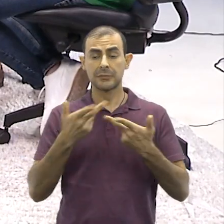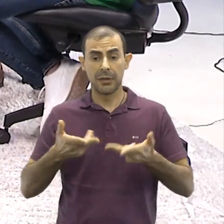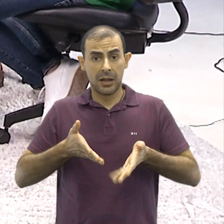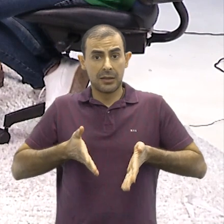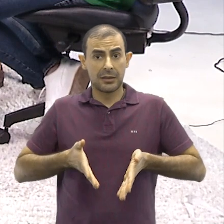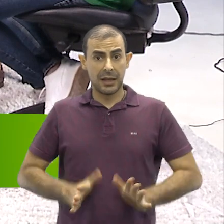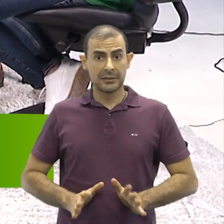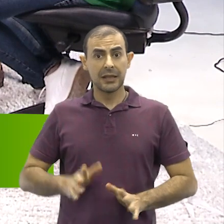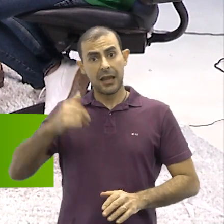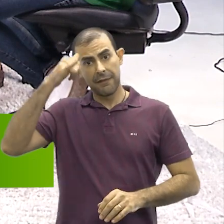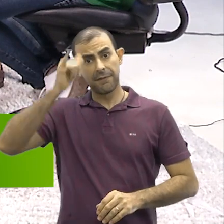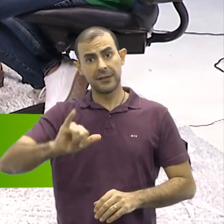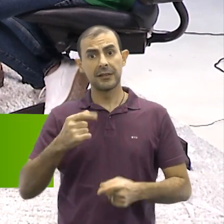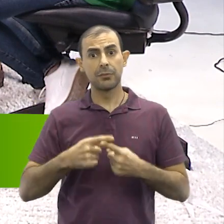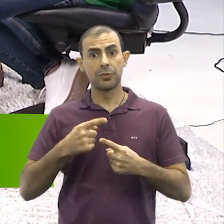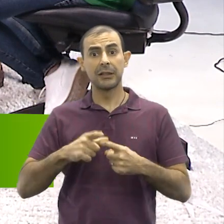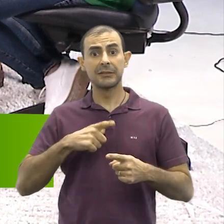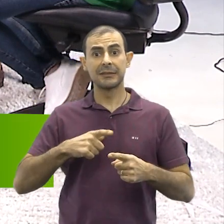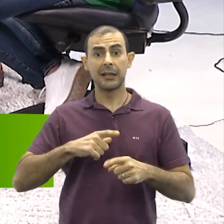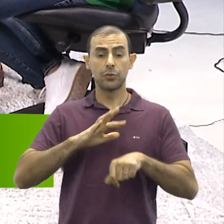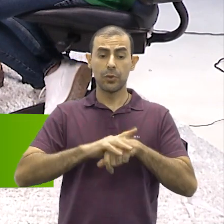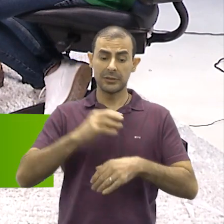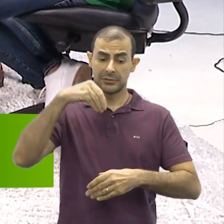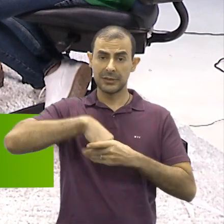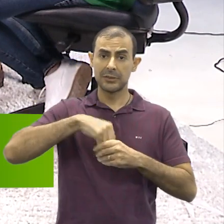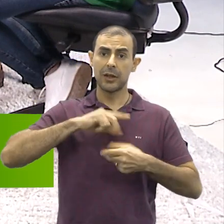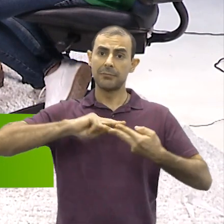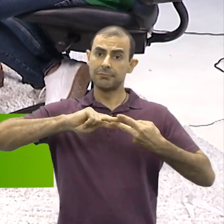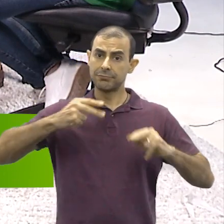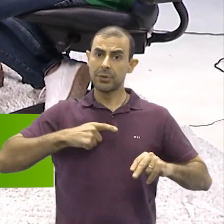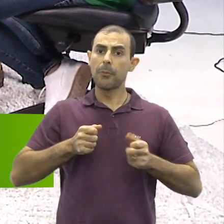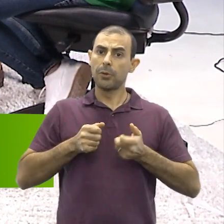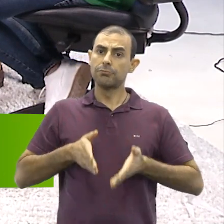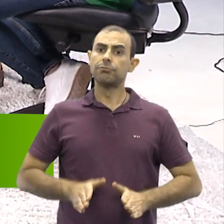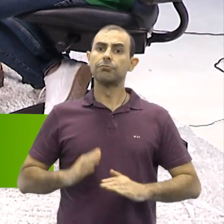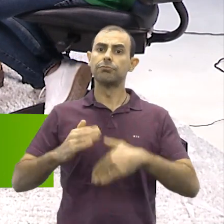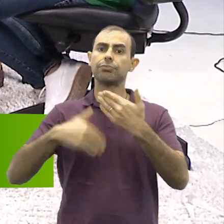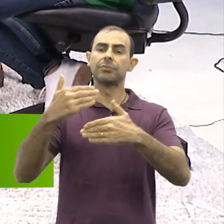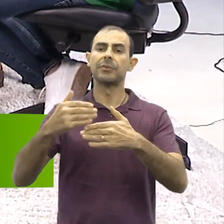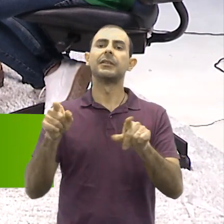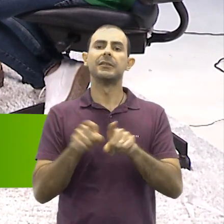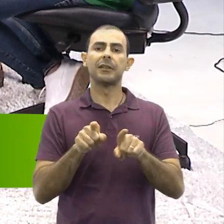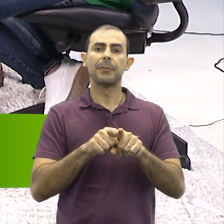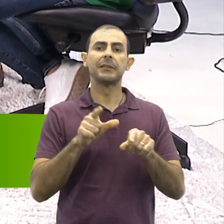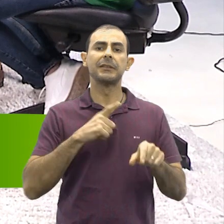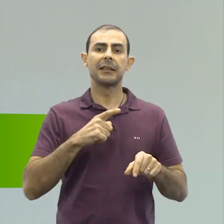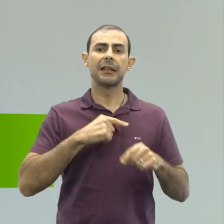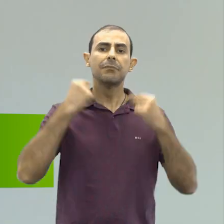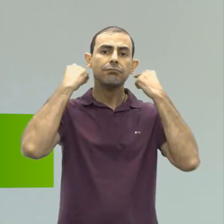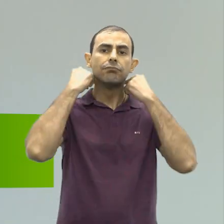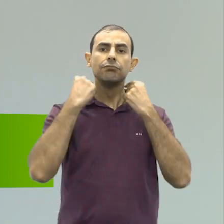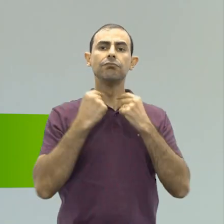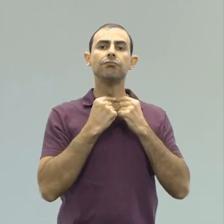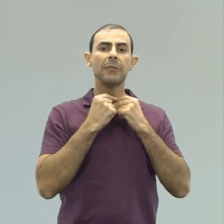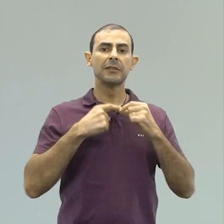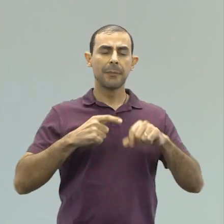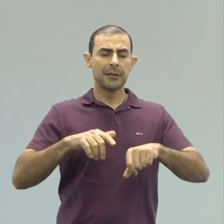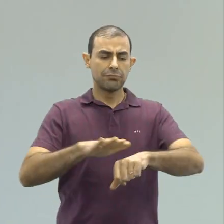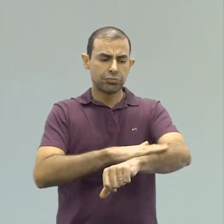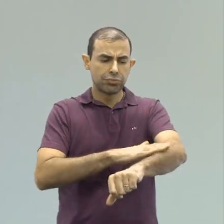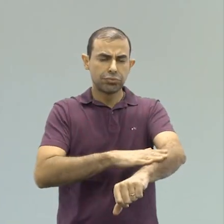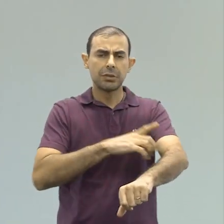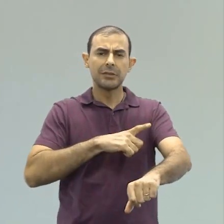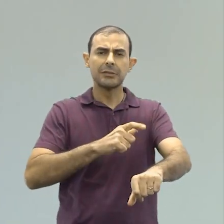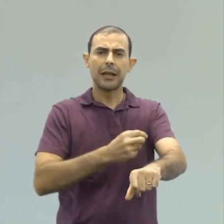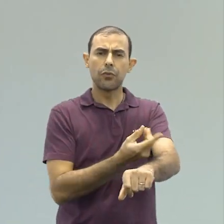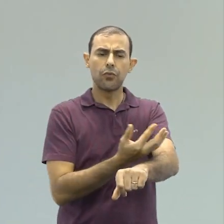animais contaminados. Depois, usando repelentes, inseticidas e os animais doentes, os trabalhos científicos mostram que